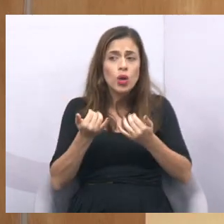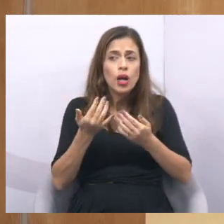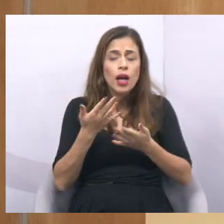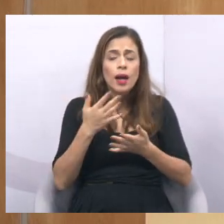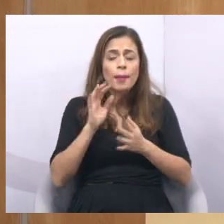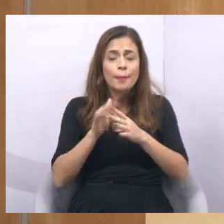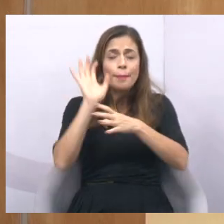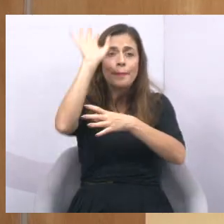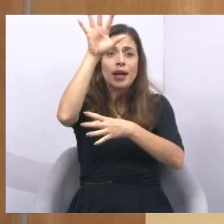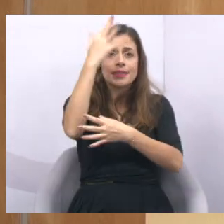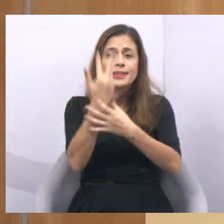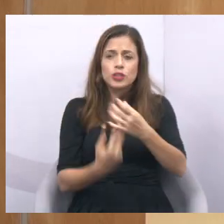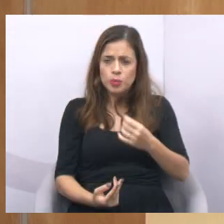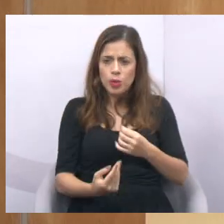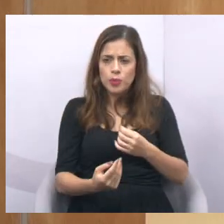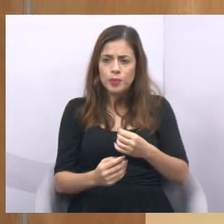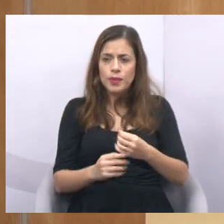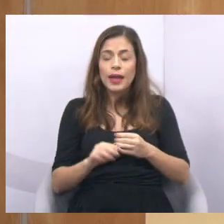técnico de basquetebol.